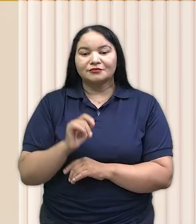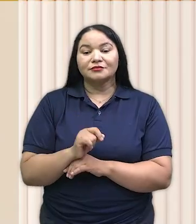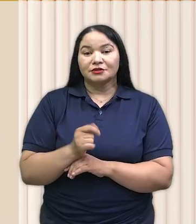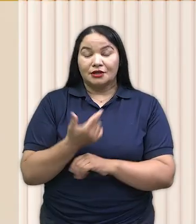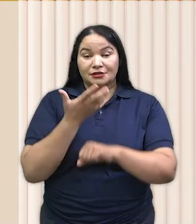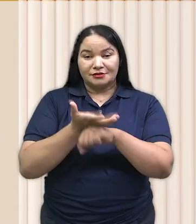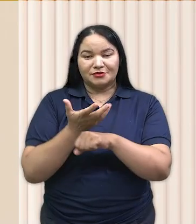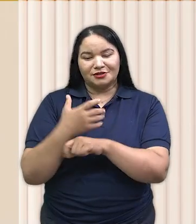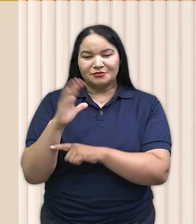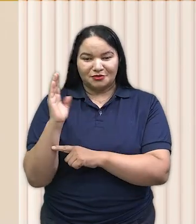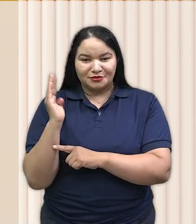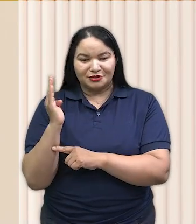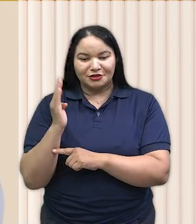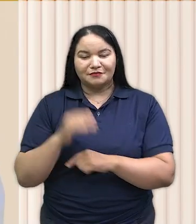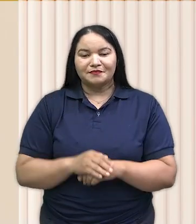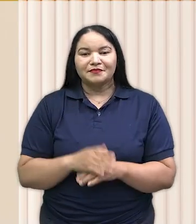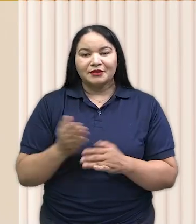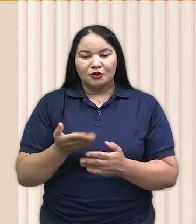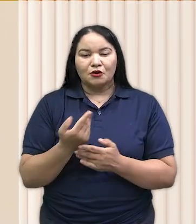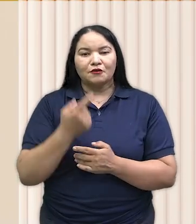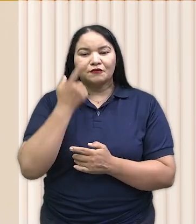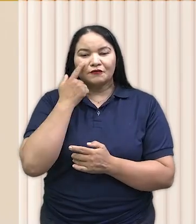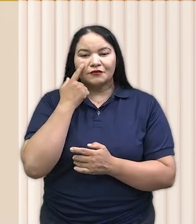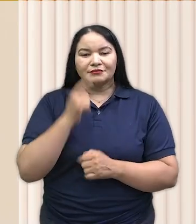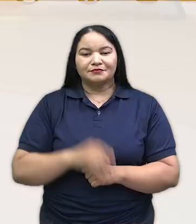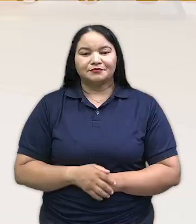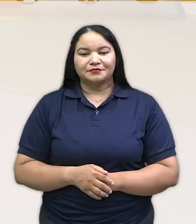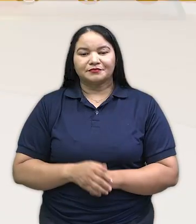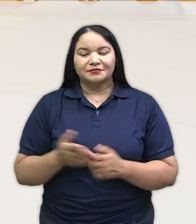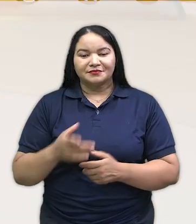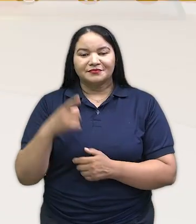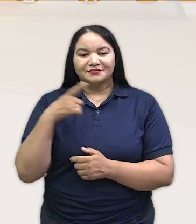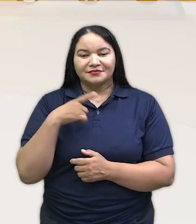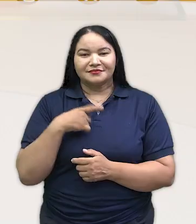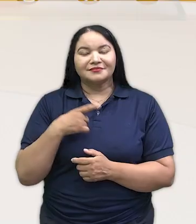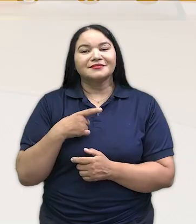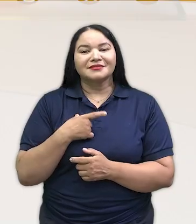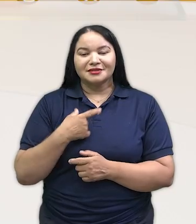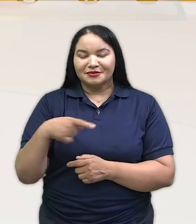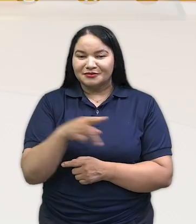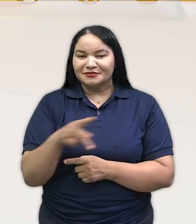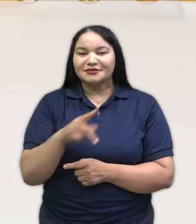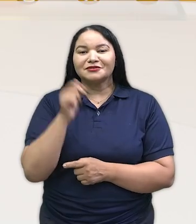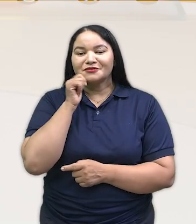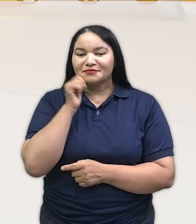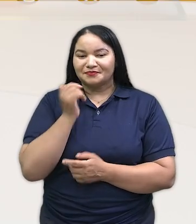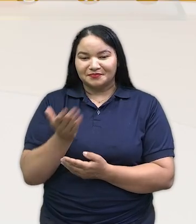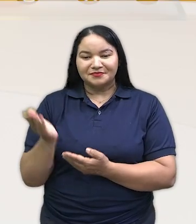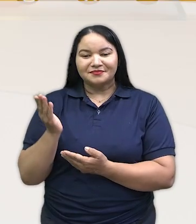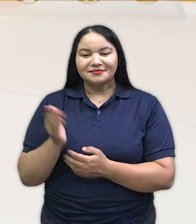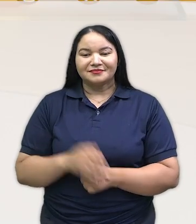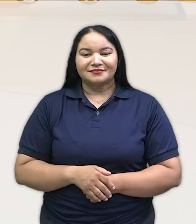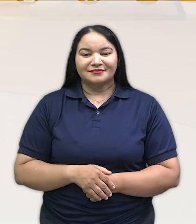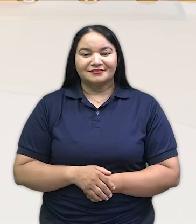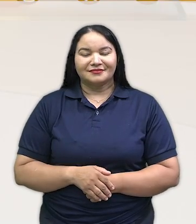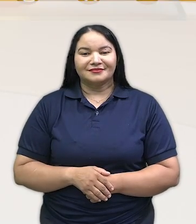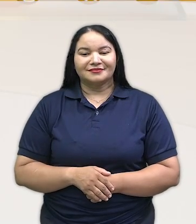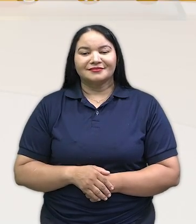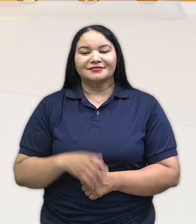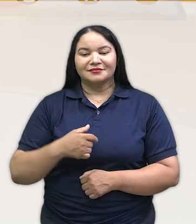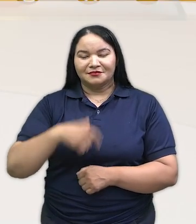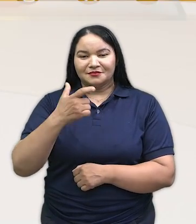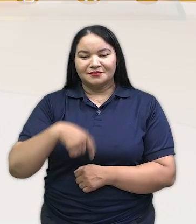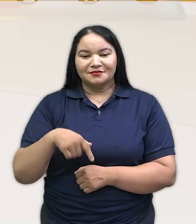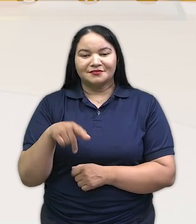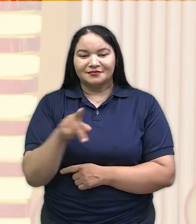Jardim, de Biologia, e vamos ver agora que nós temos aqui a professora Yara ao meu lado.